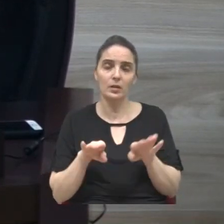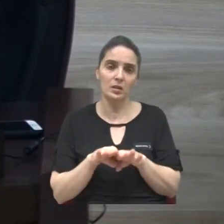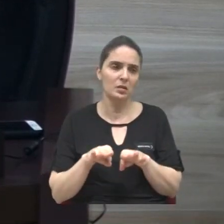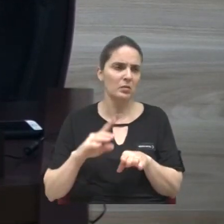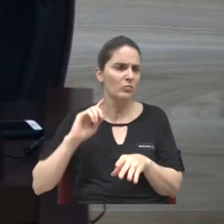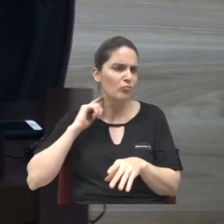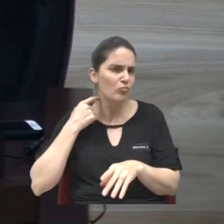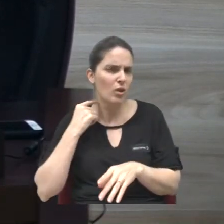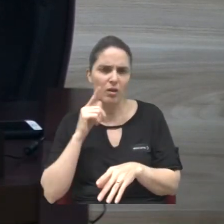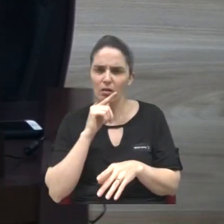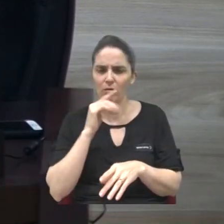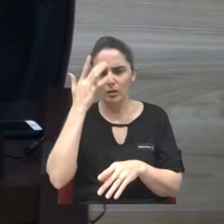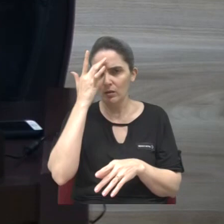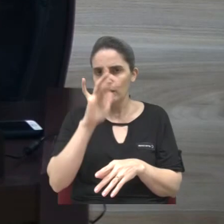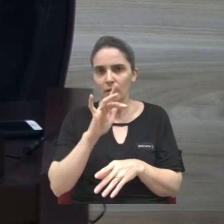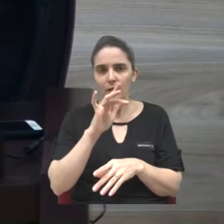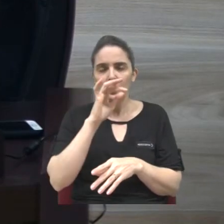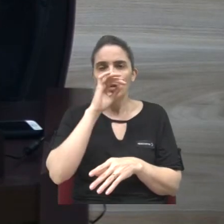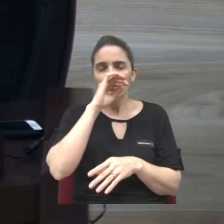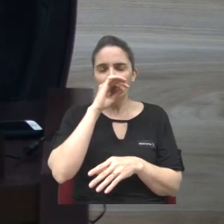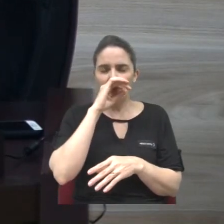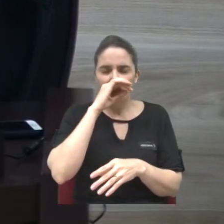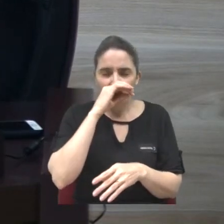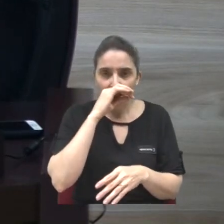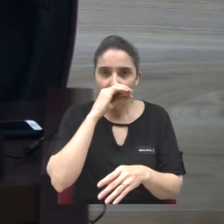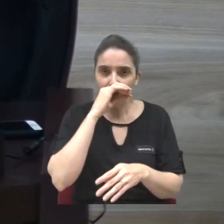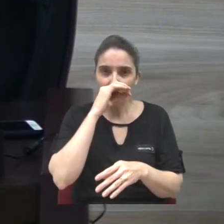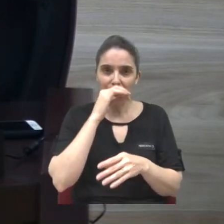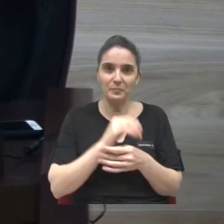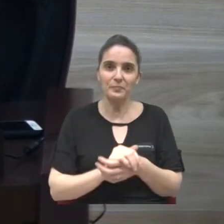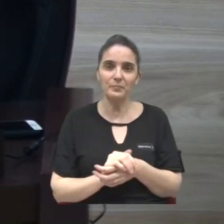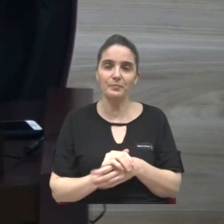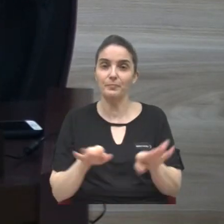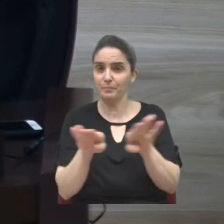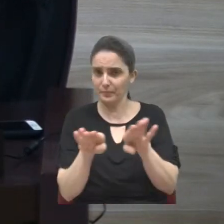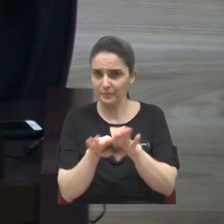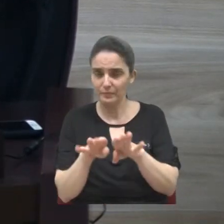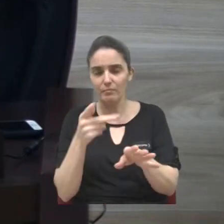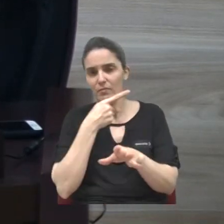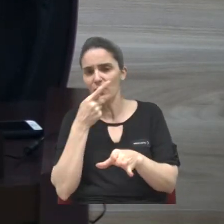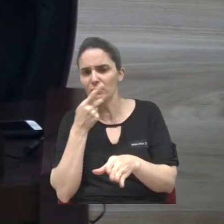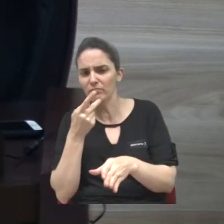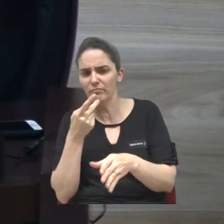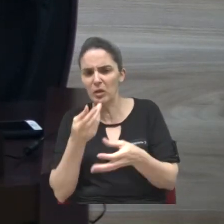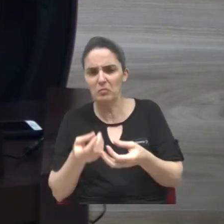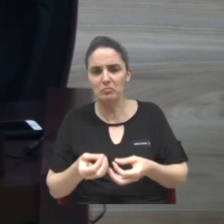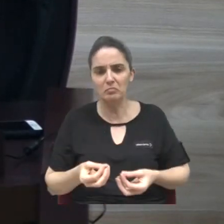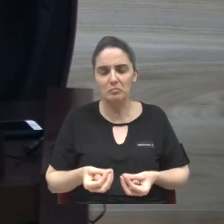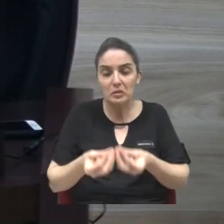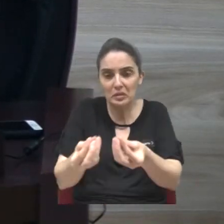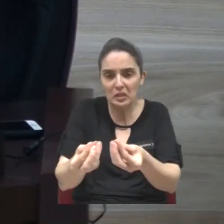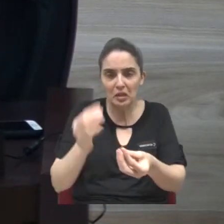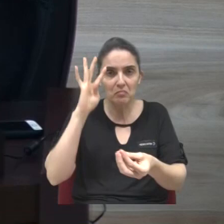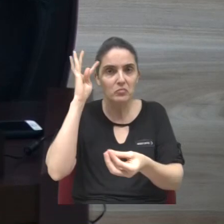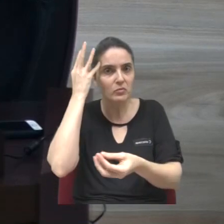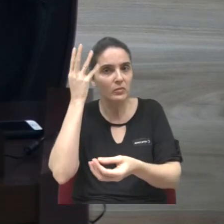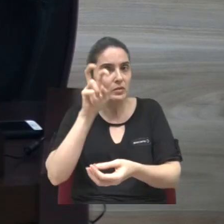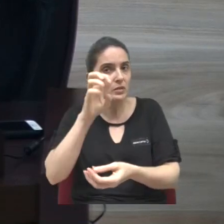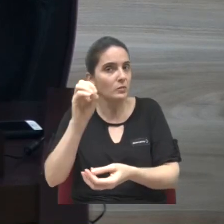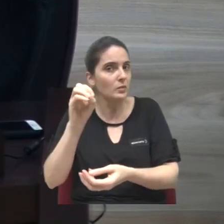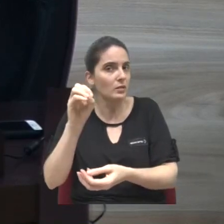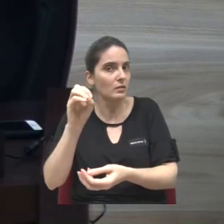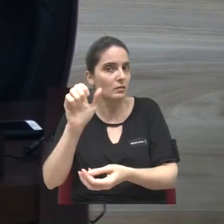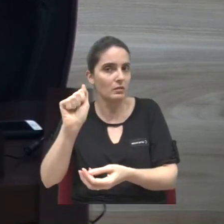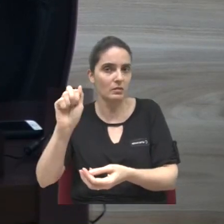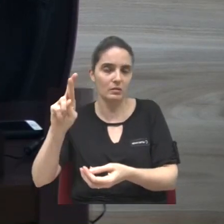Porém, a partir do ponto em que a entrega, segundo definição da resolução número 50 da área SPCJ, dentro da